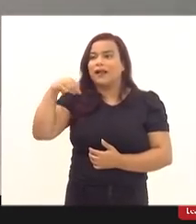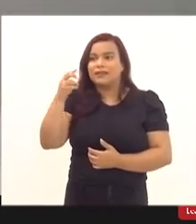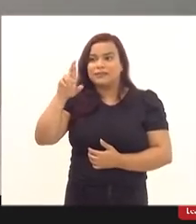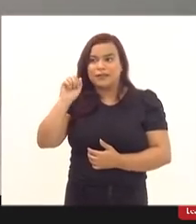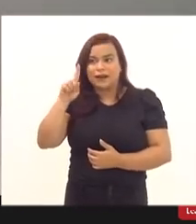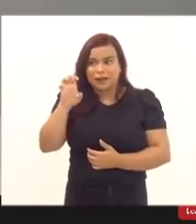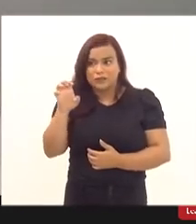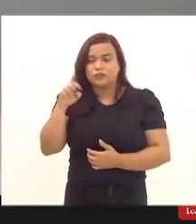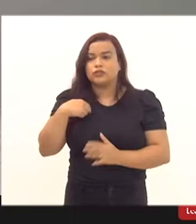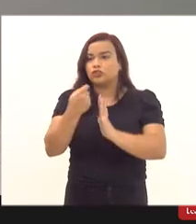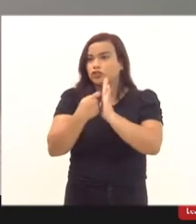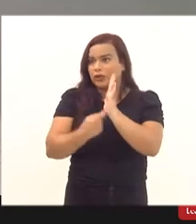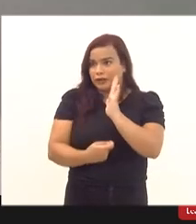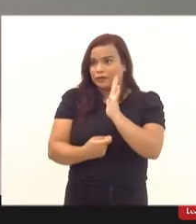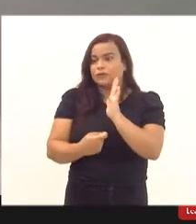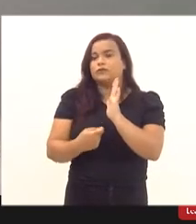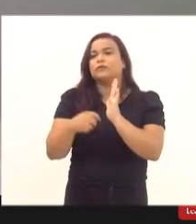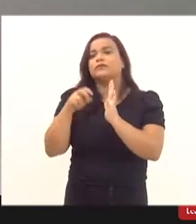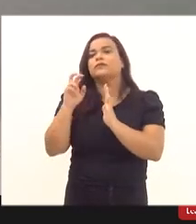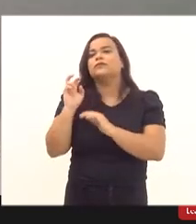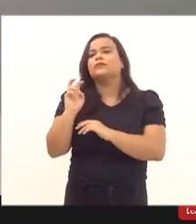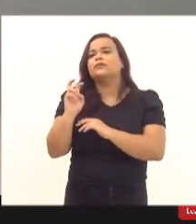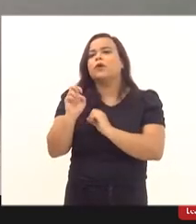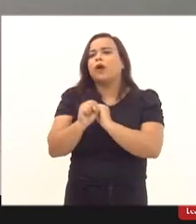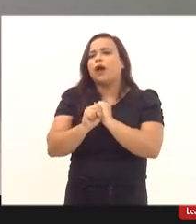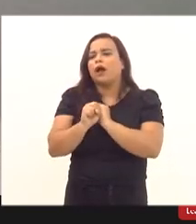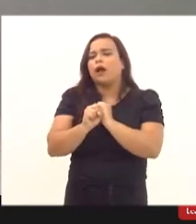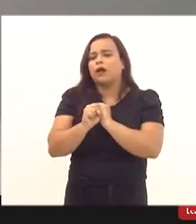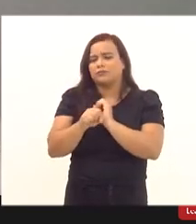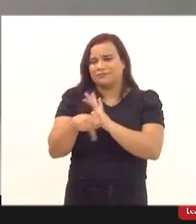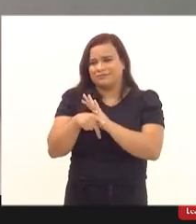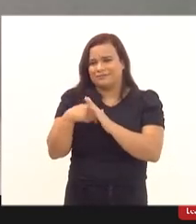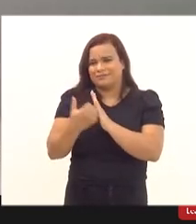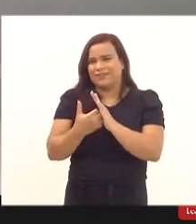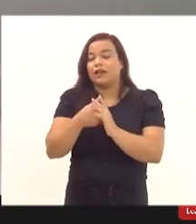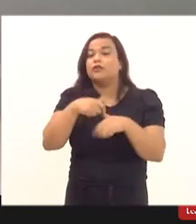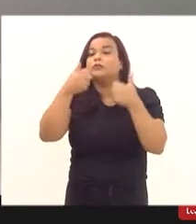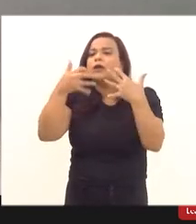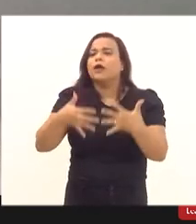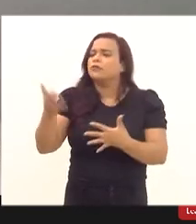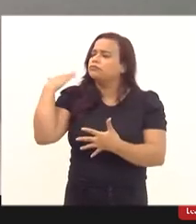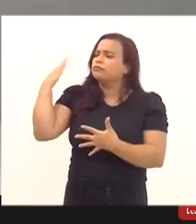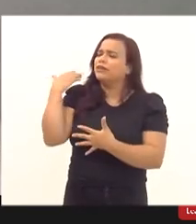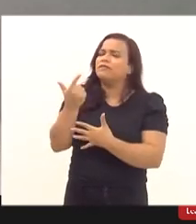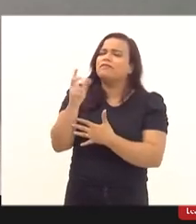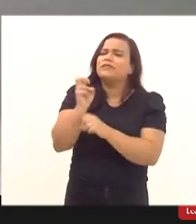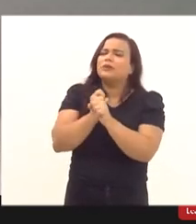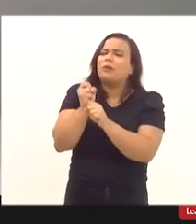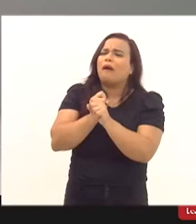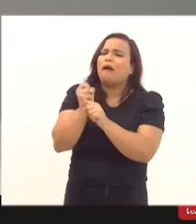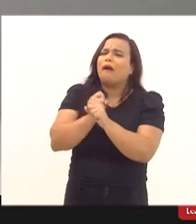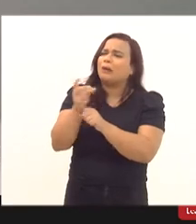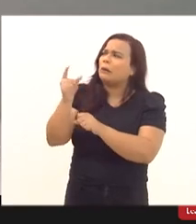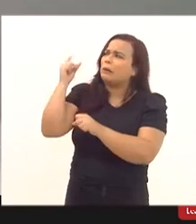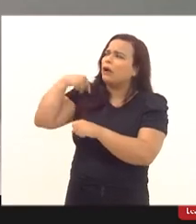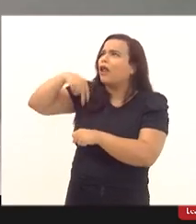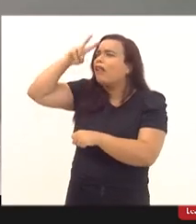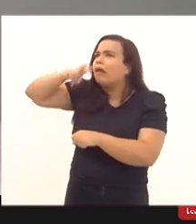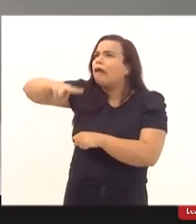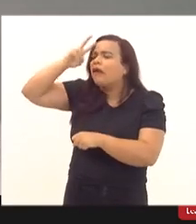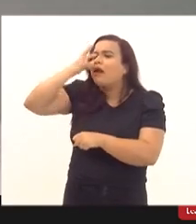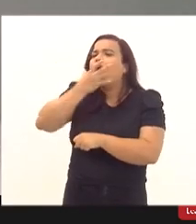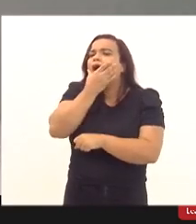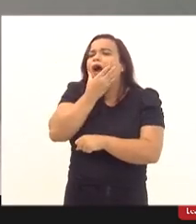foi há 25 anos lembro-me bem bloquear de pinto e tomou o elevador do edifício vex e procurou o